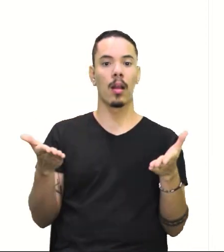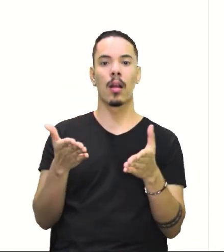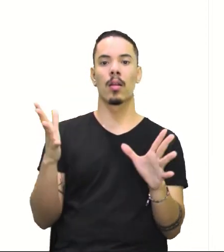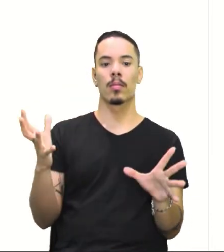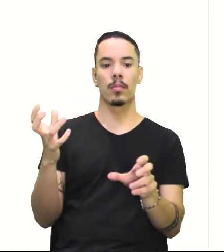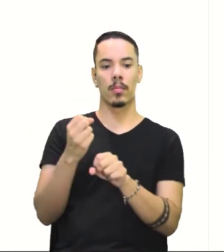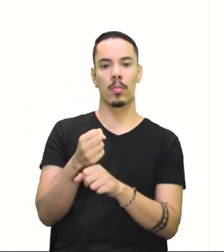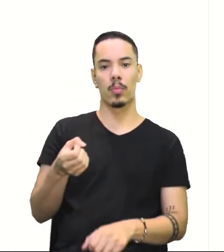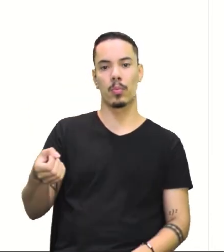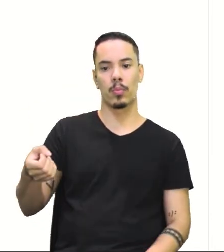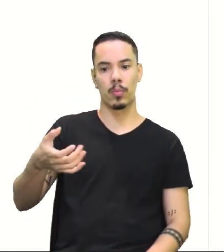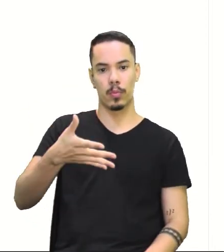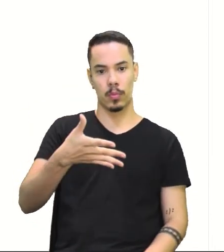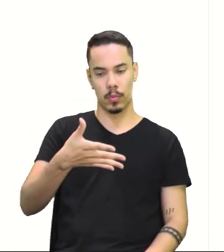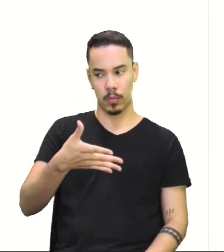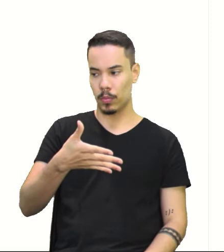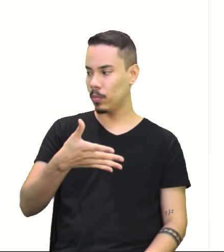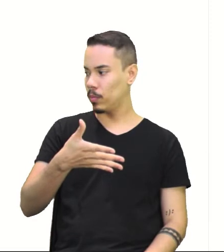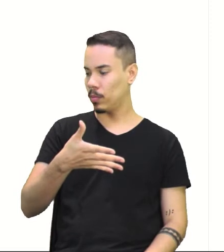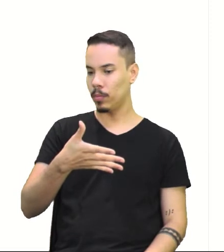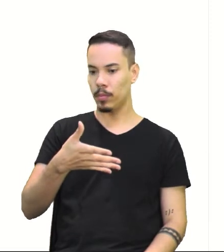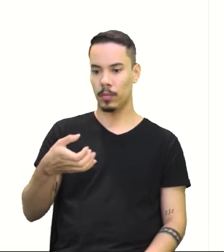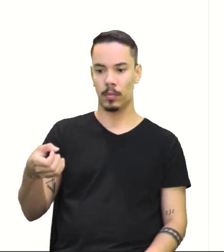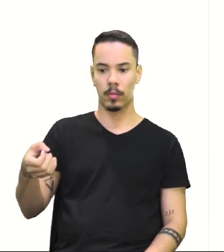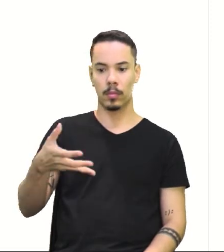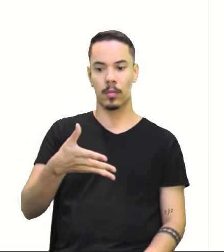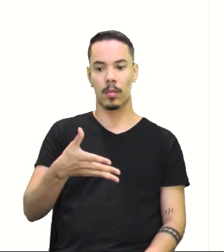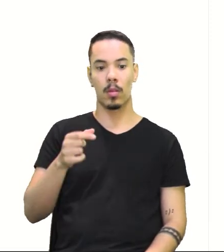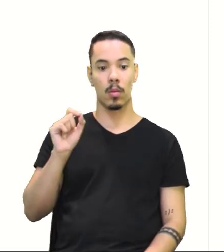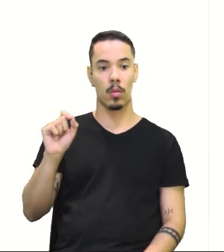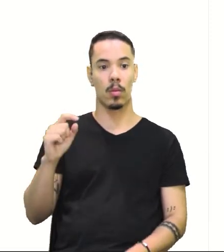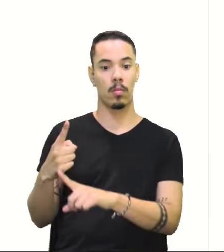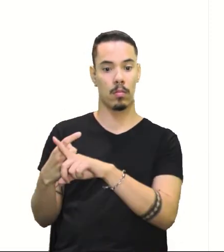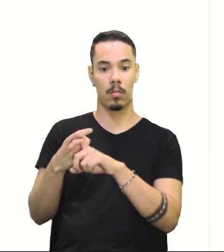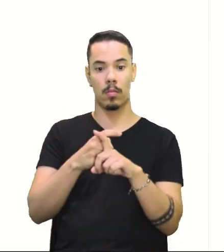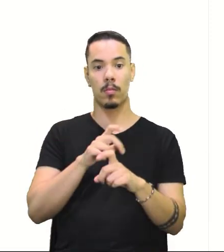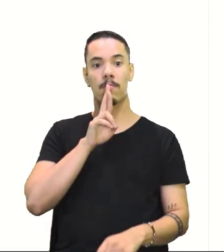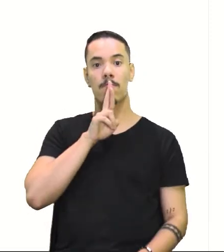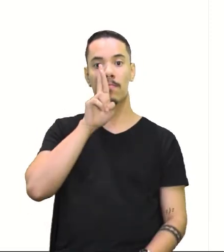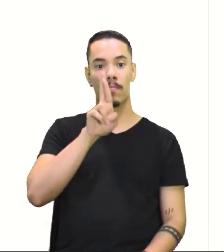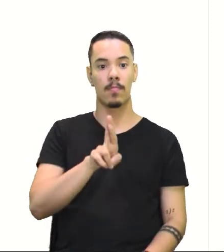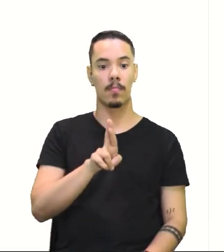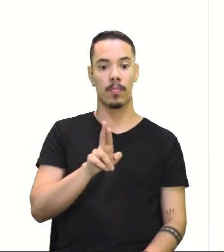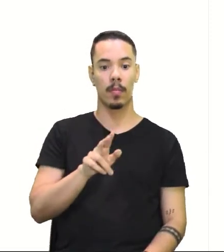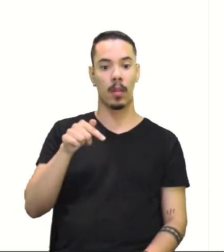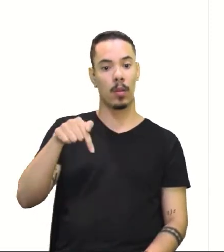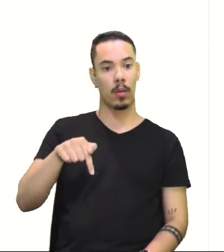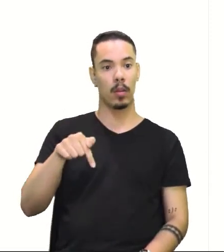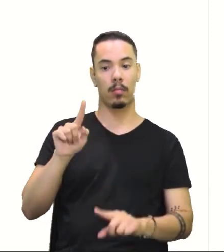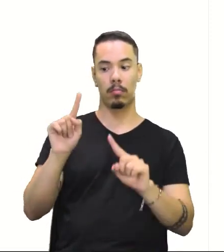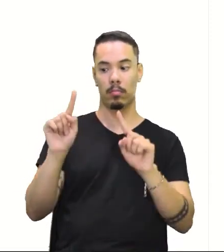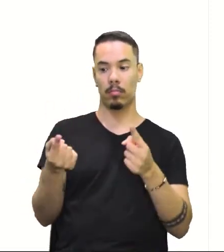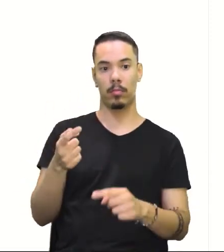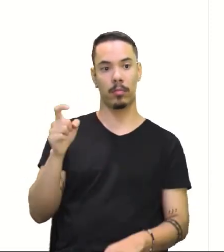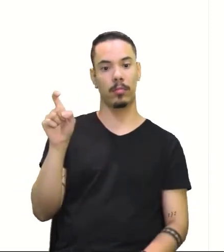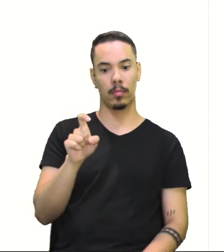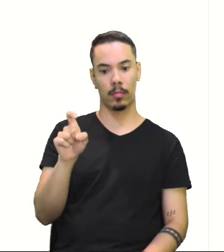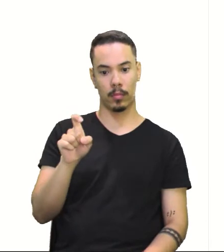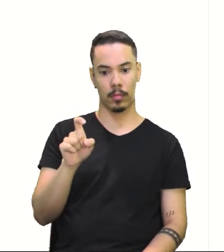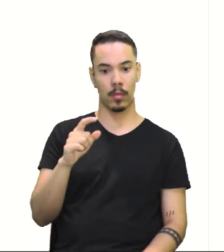nosso novo, o nosso novo polinômio aqui de resultado, né, que é o Q de x. 2x